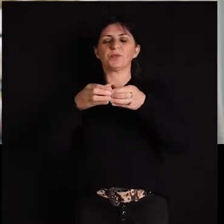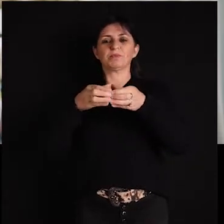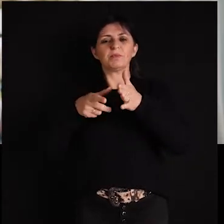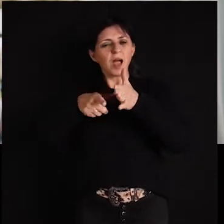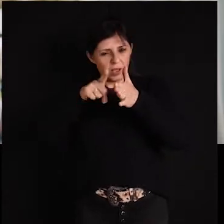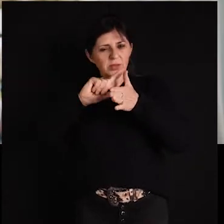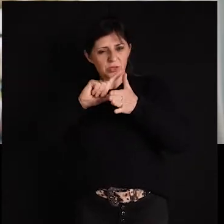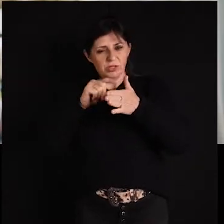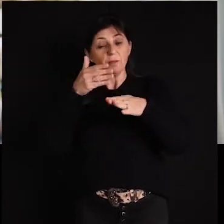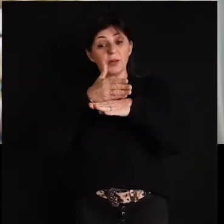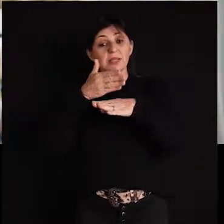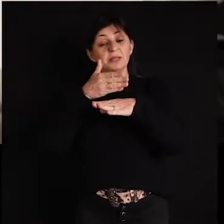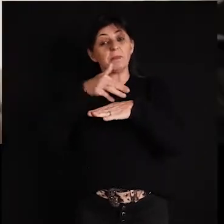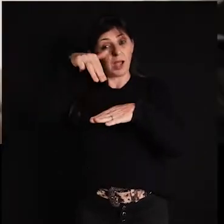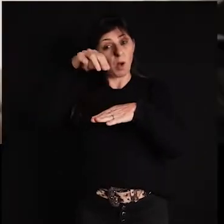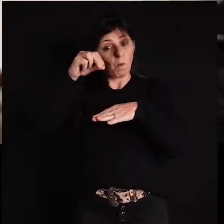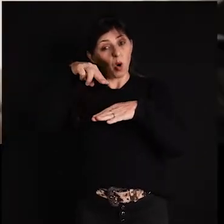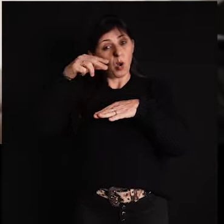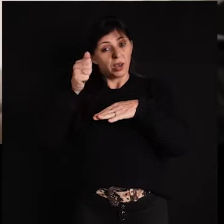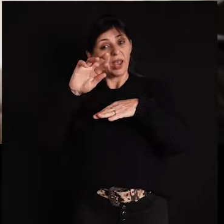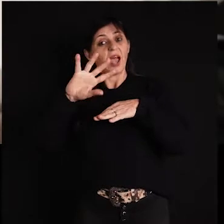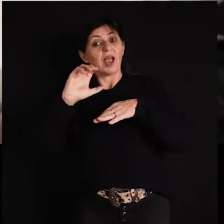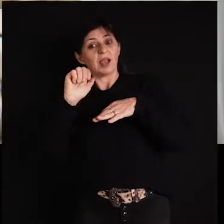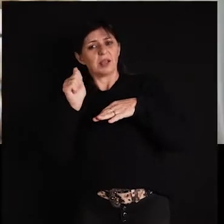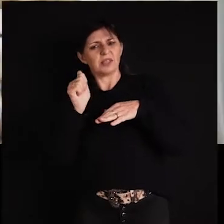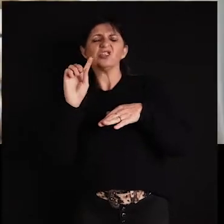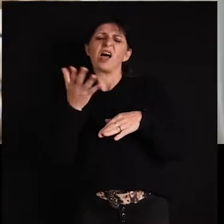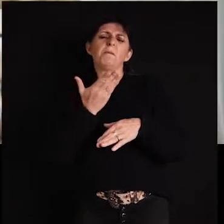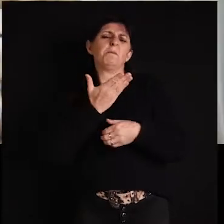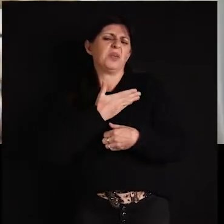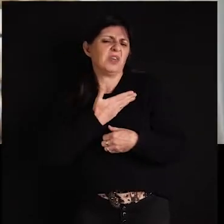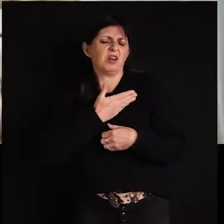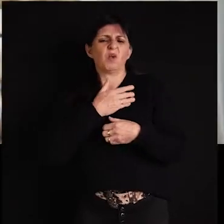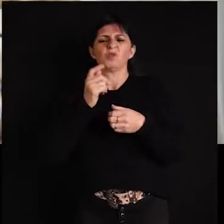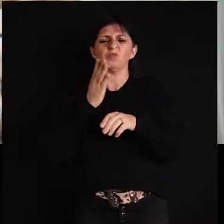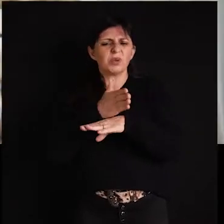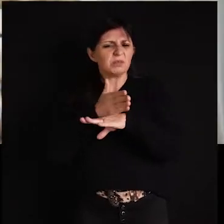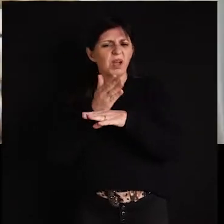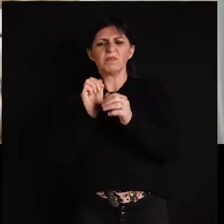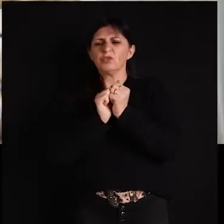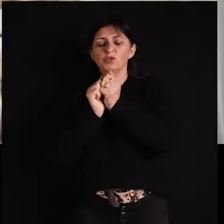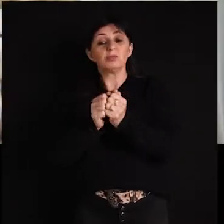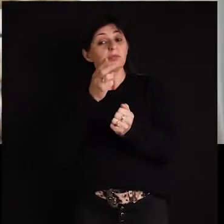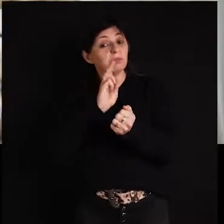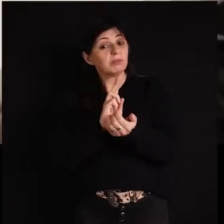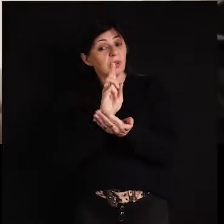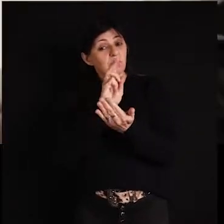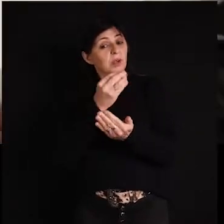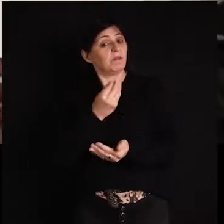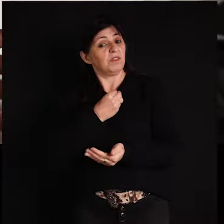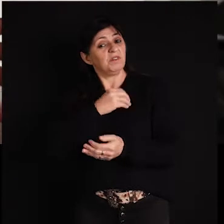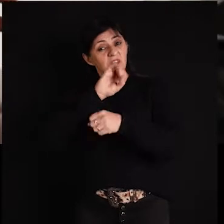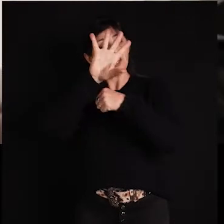nos Monarcas, eu já era amigo e convivia junto com eles. Eu sempre morei em Erechim e eles